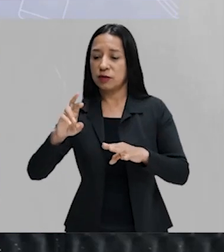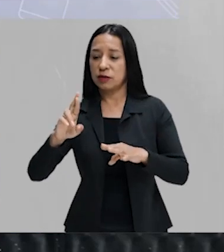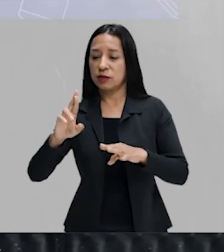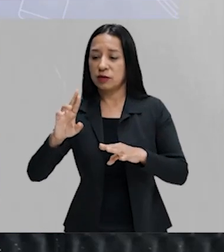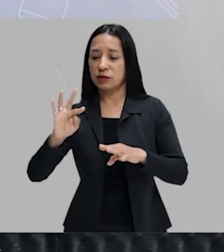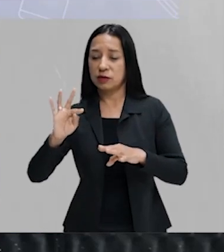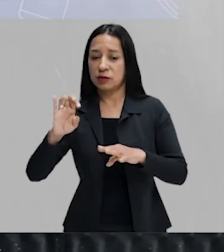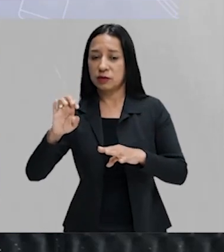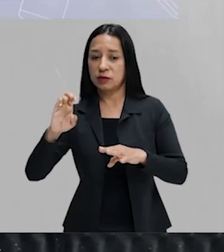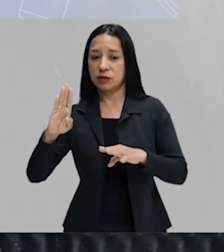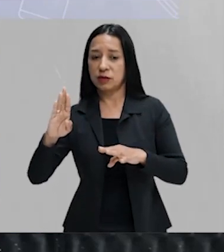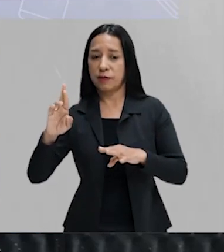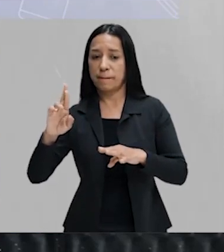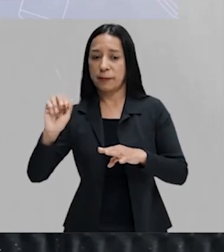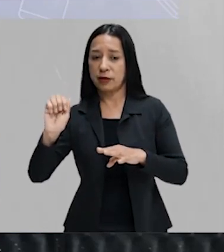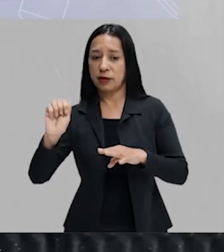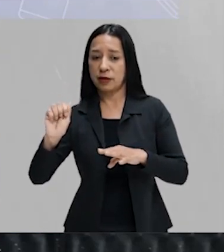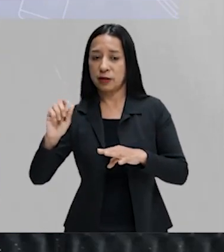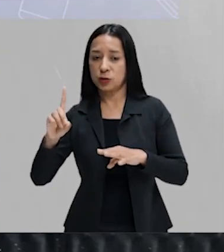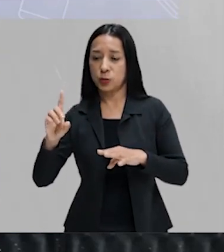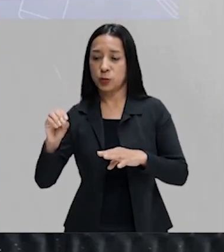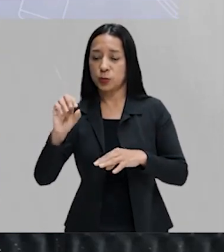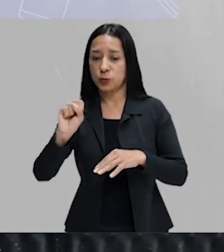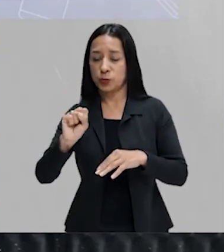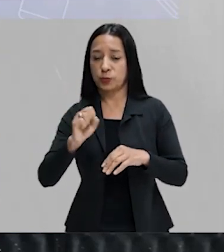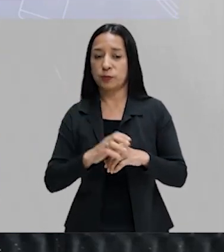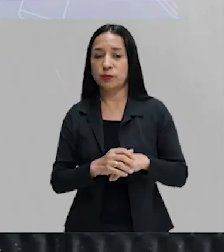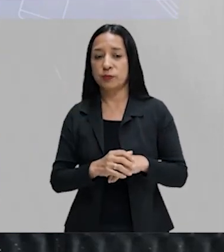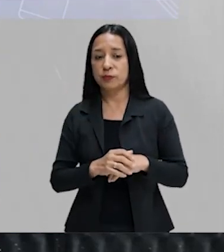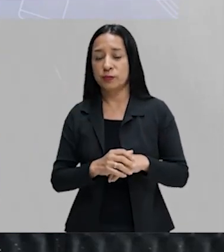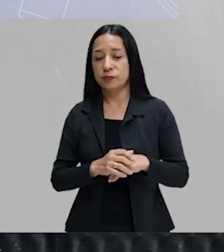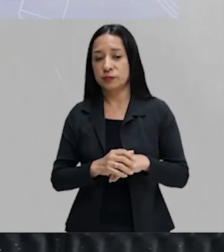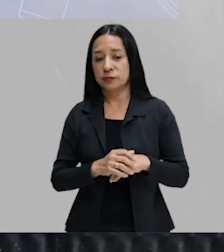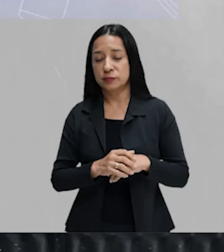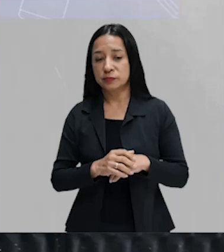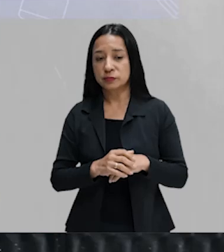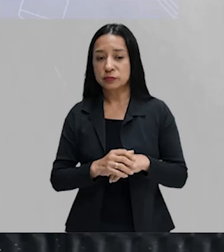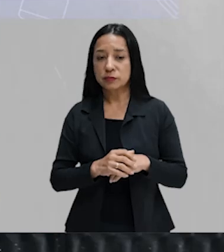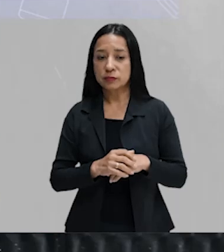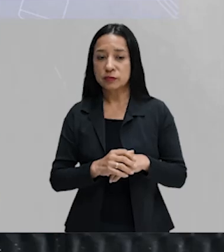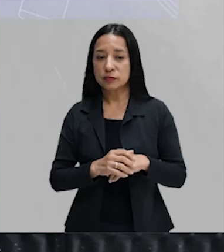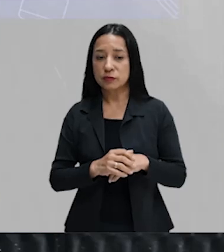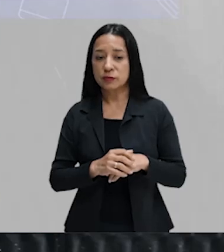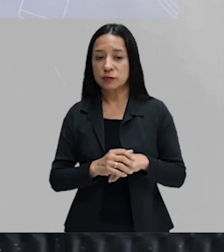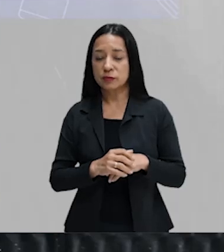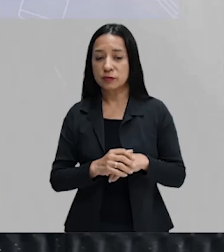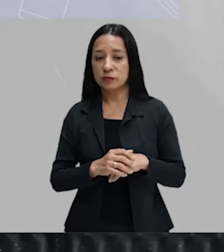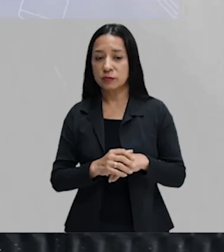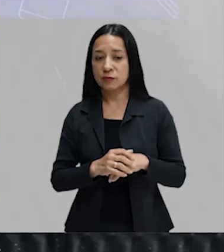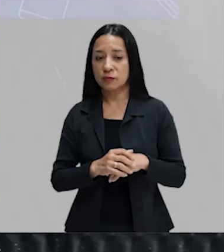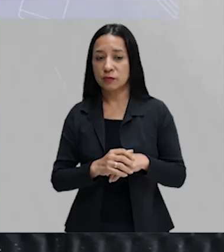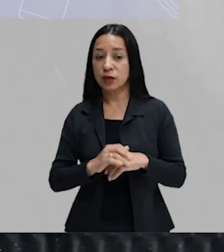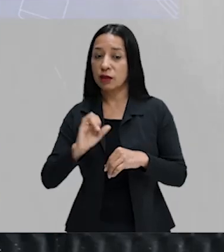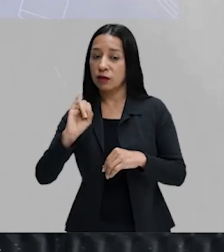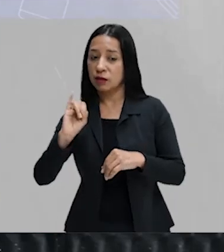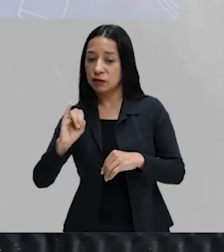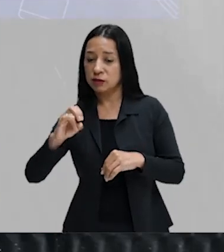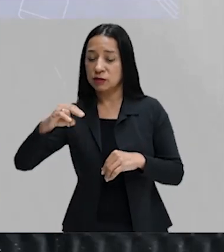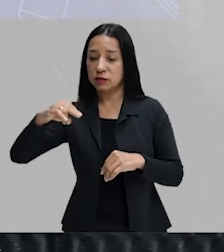vertebral, certo? Ou animal invertebrado é aquele que não possui crânio,